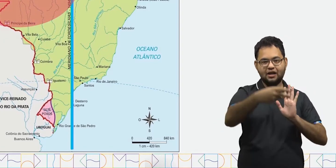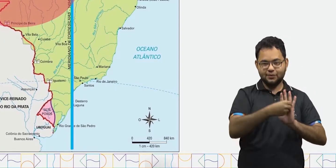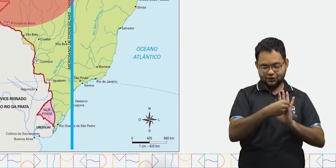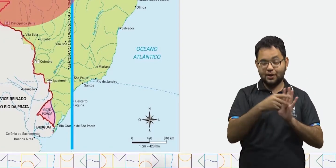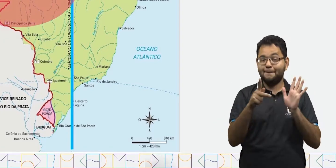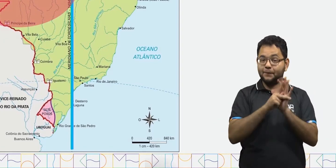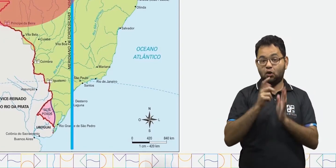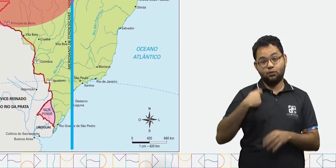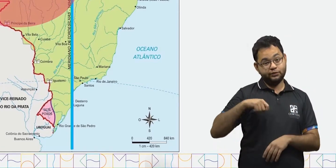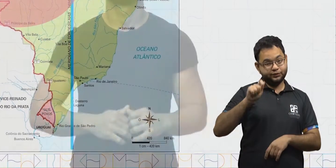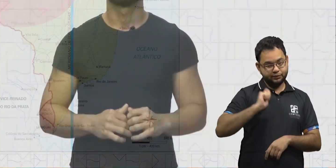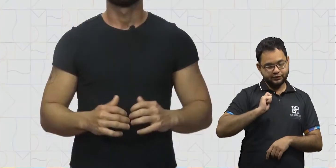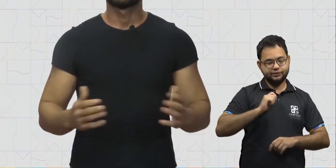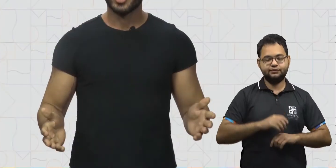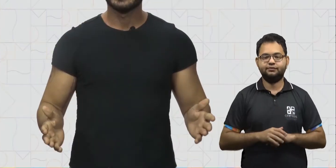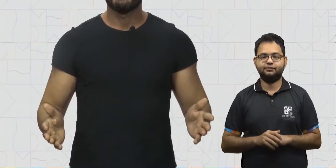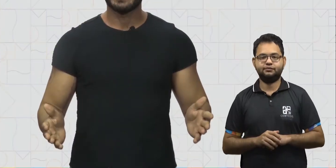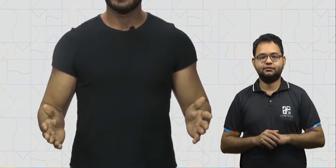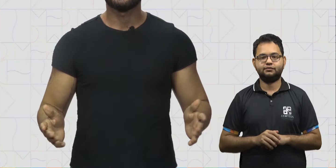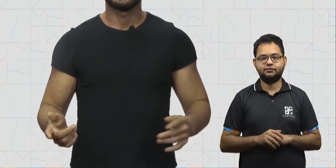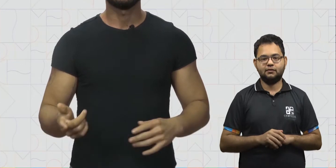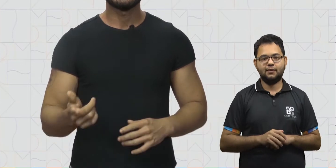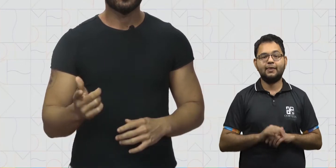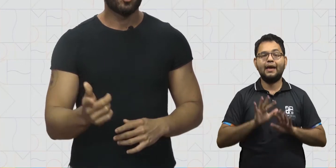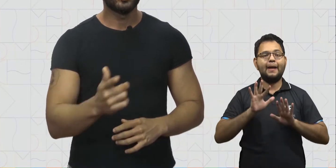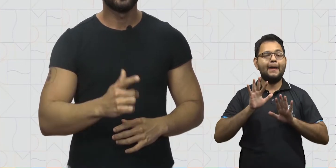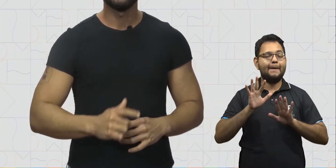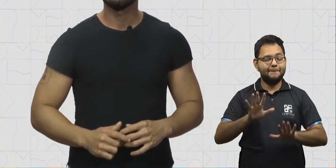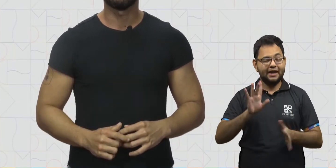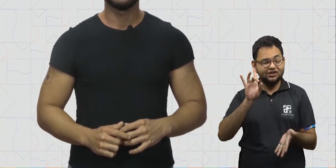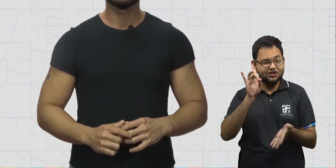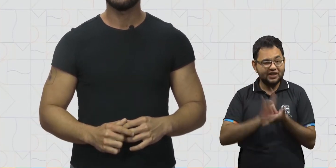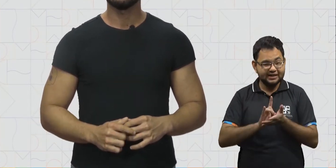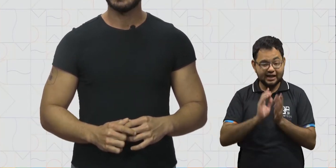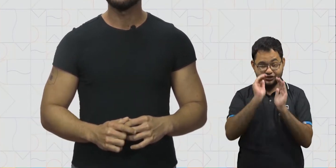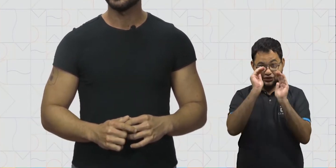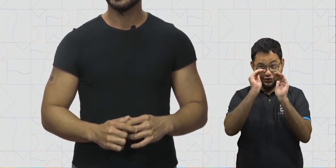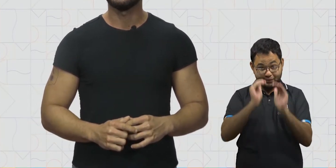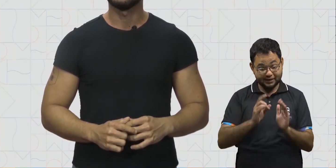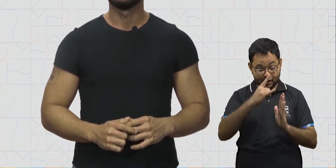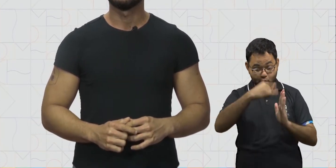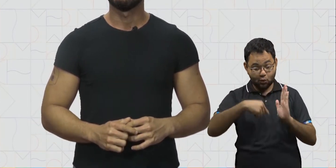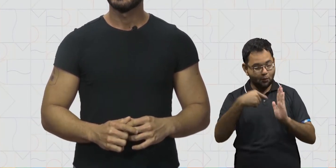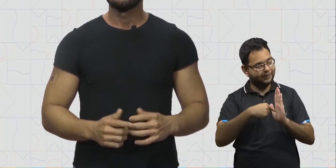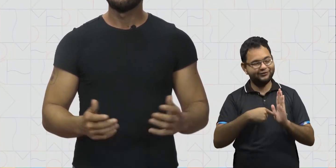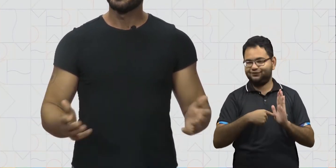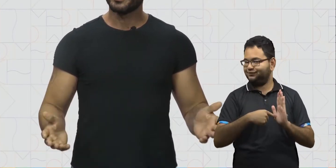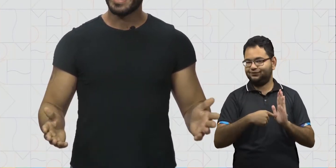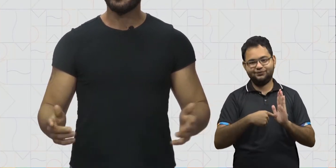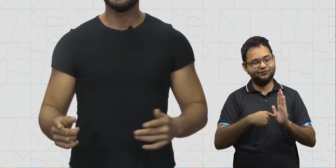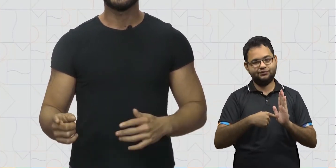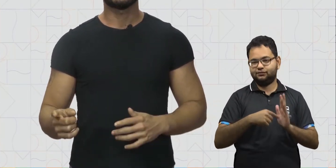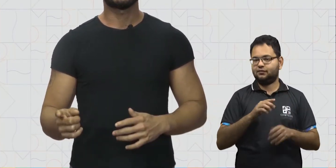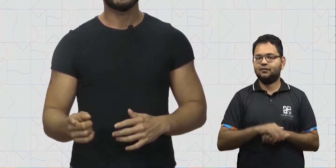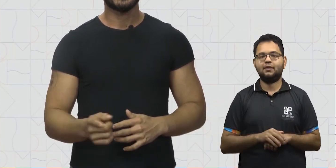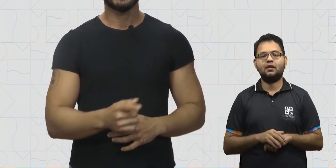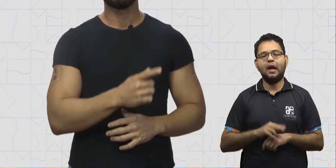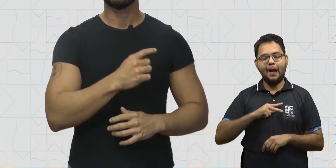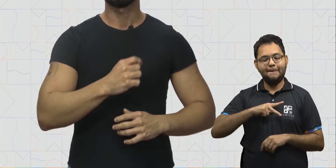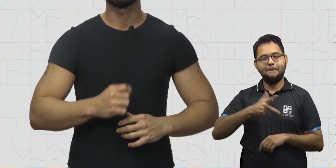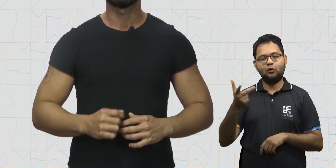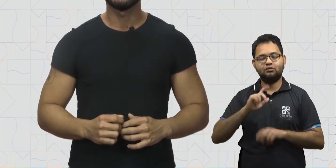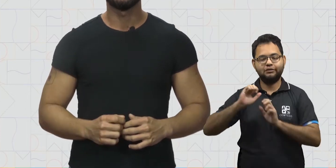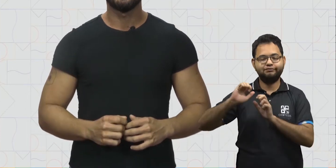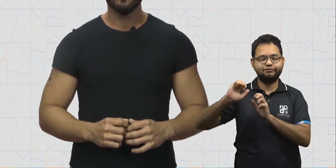terras espanholas. Só que na prática, esse acordo nunca foi respeitado direito. Portugal ia